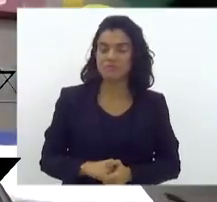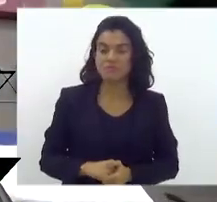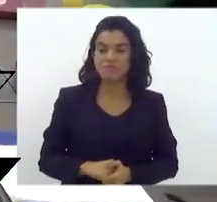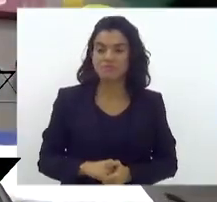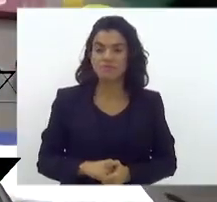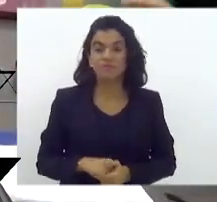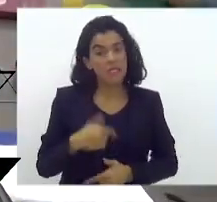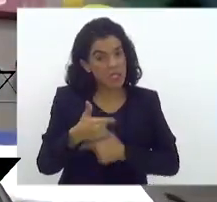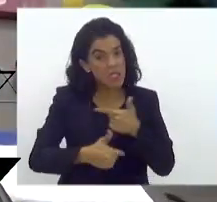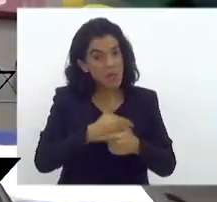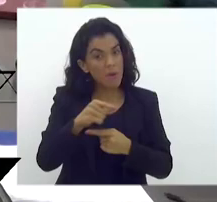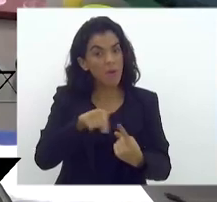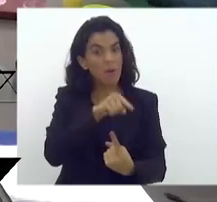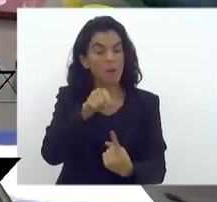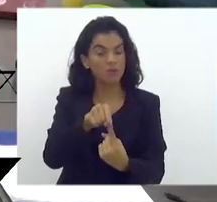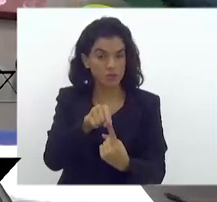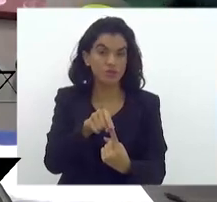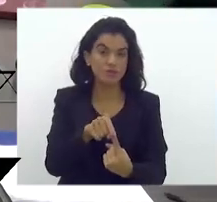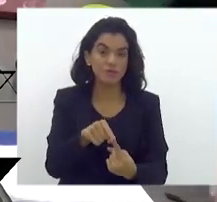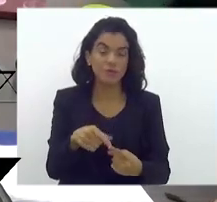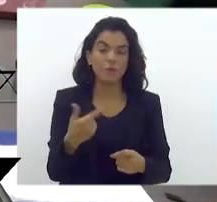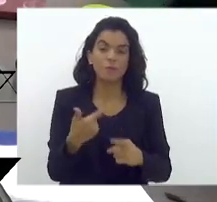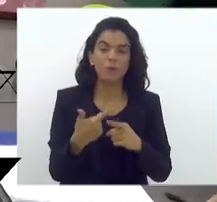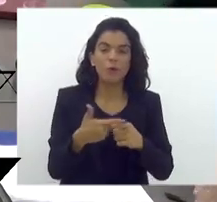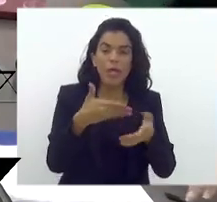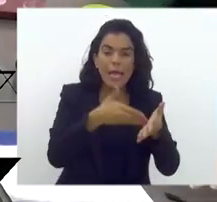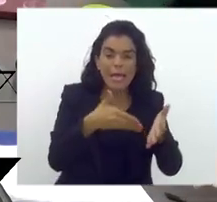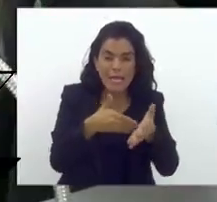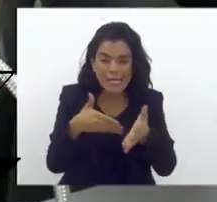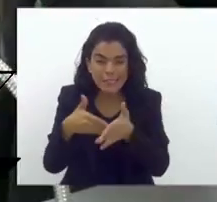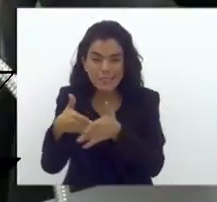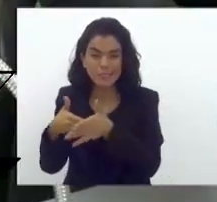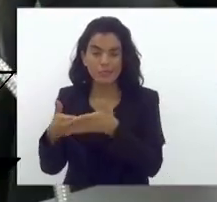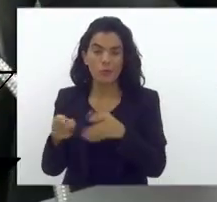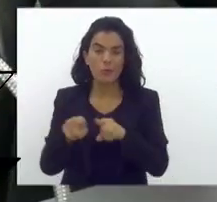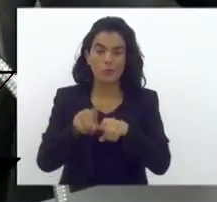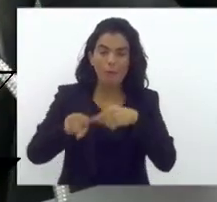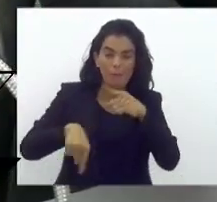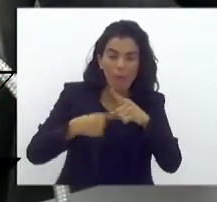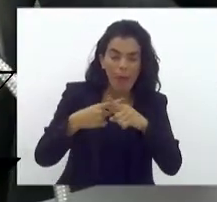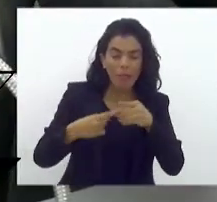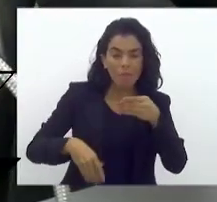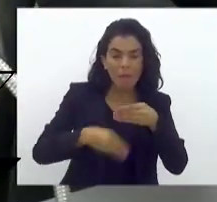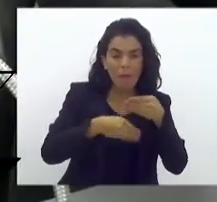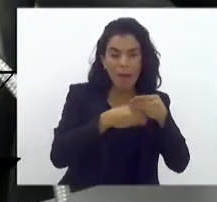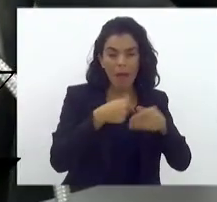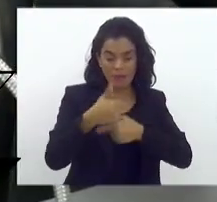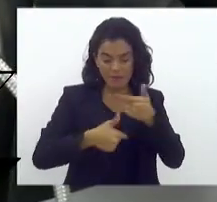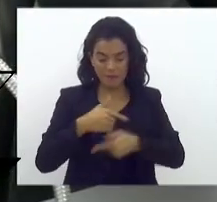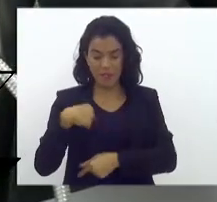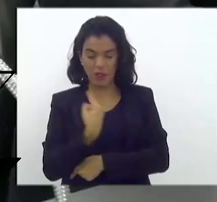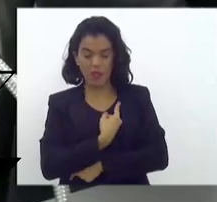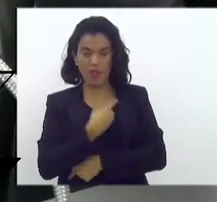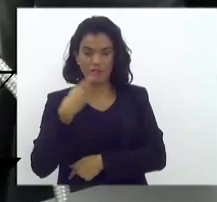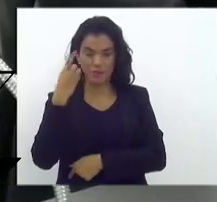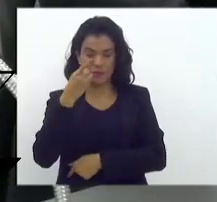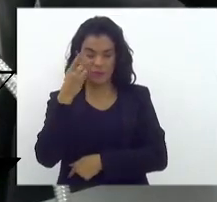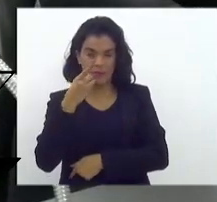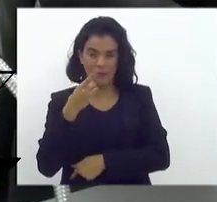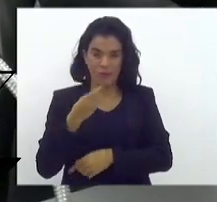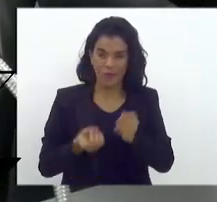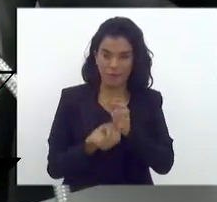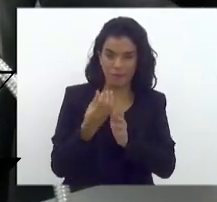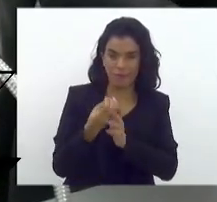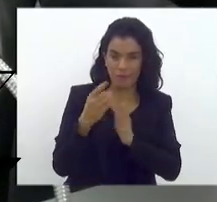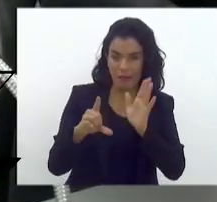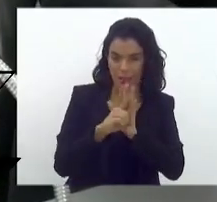E trabalhar para isso, é tudo que acaba criando restrições e óbices à nossa atividade parlamentar, tem que ser expurgado por nós